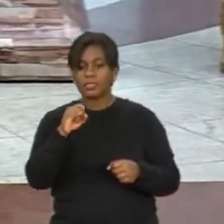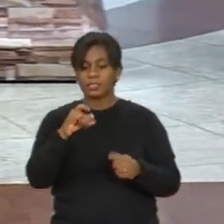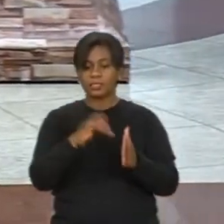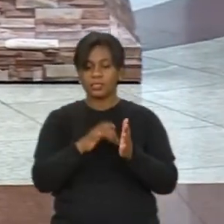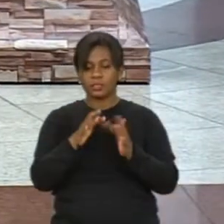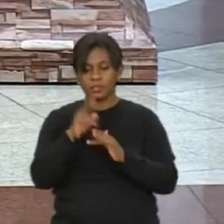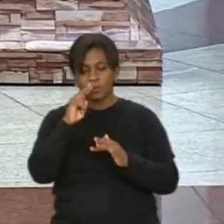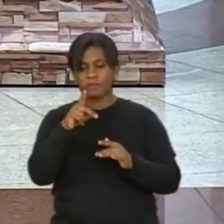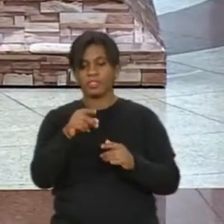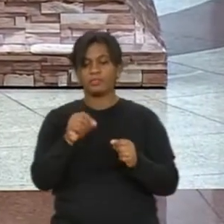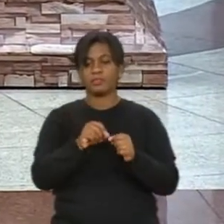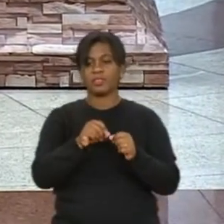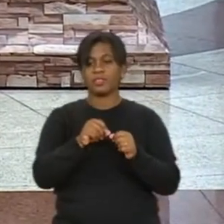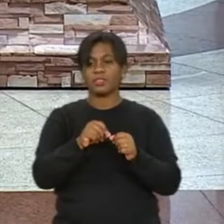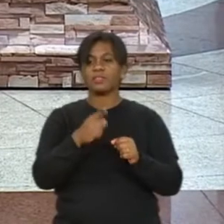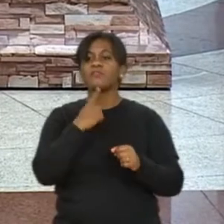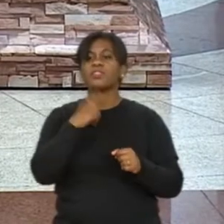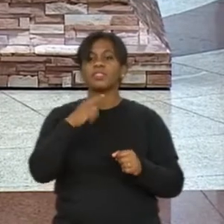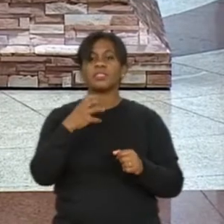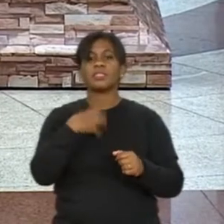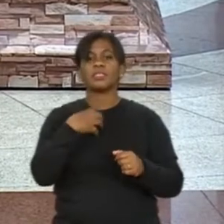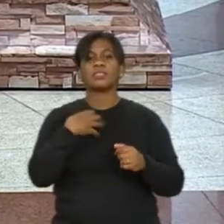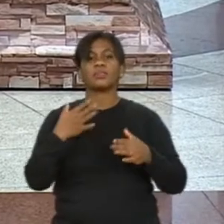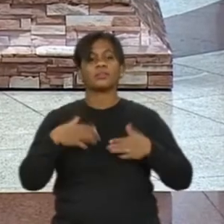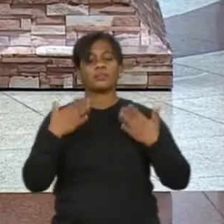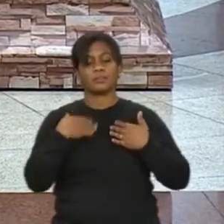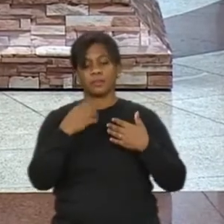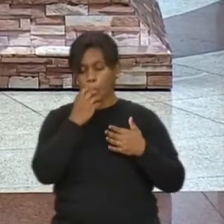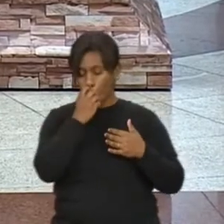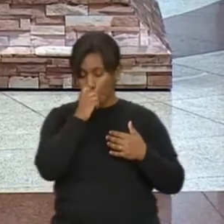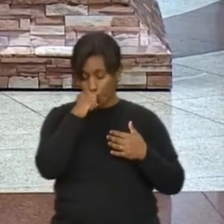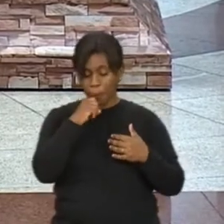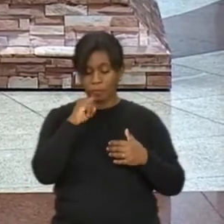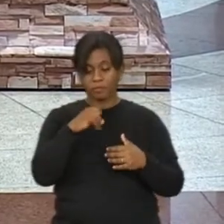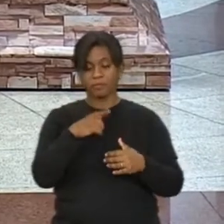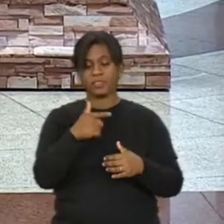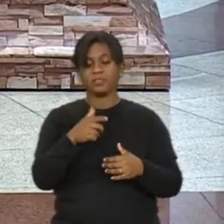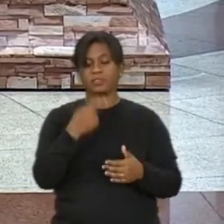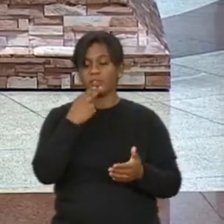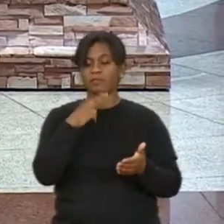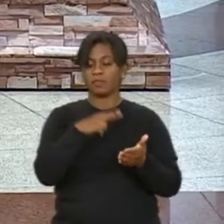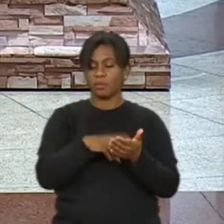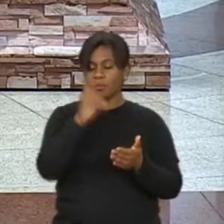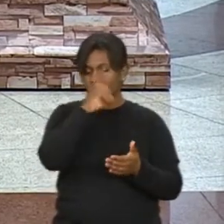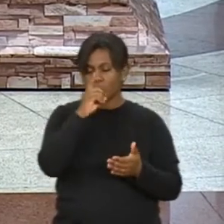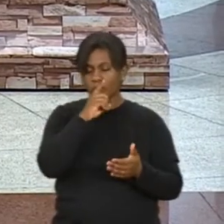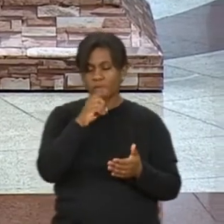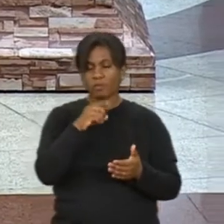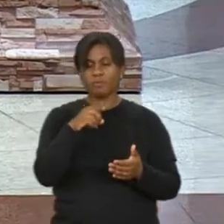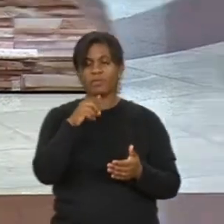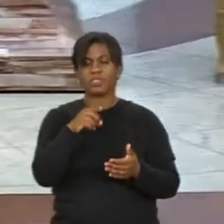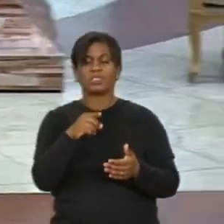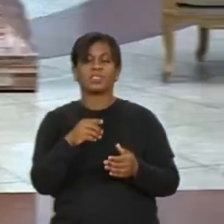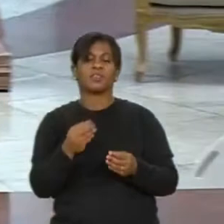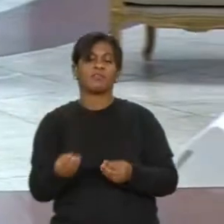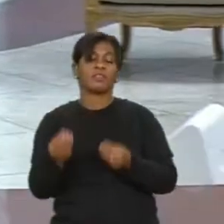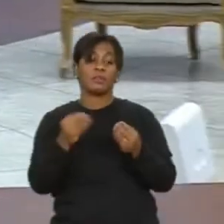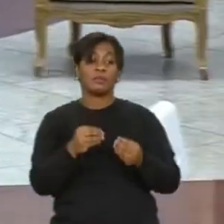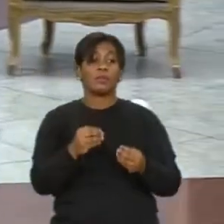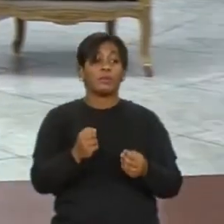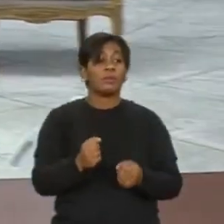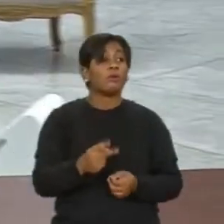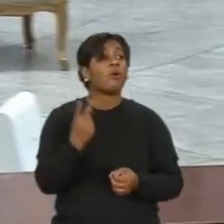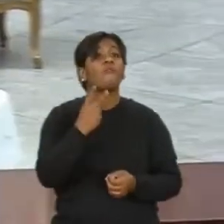Se você não tiver envelope, só vai pegar, domingo você vai trazer. Quanto é meu sacrifício? Não sei, não